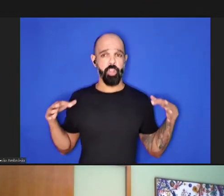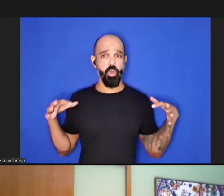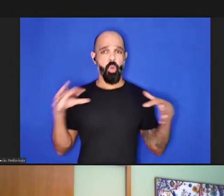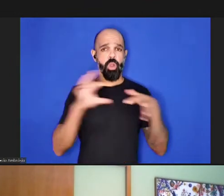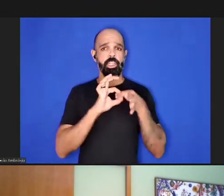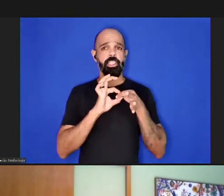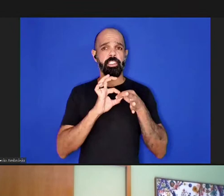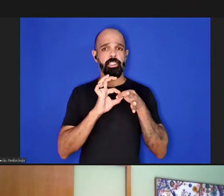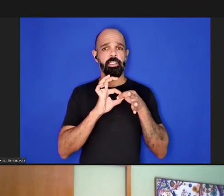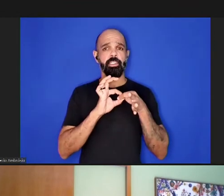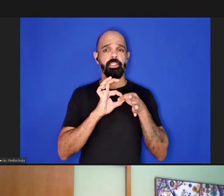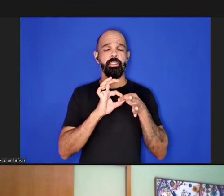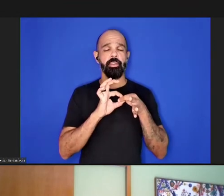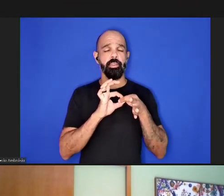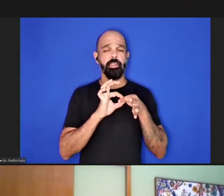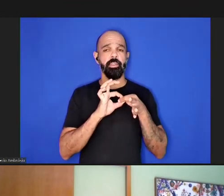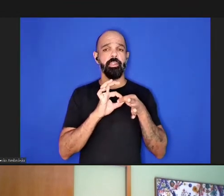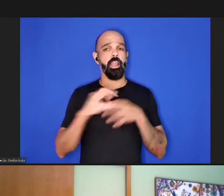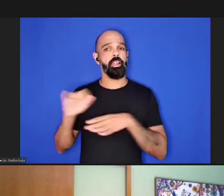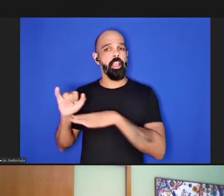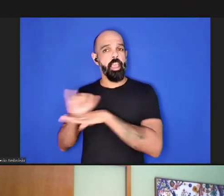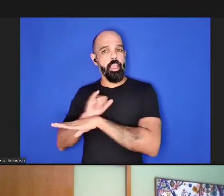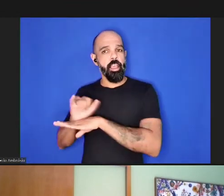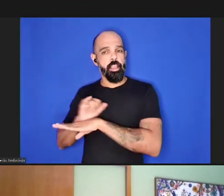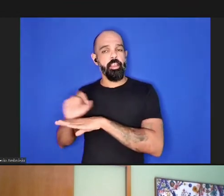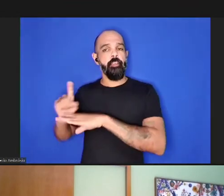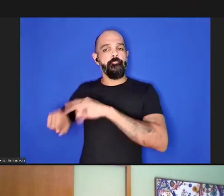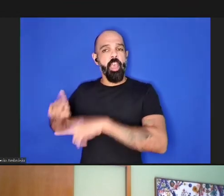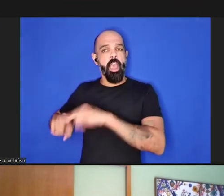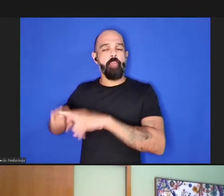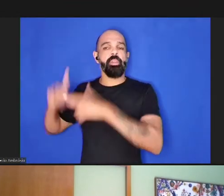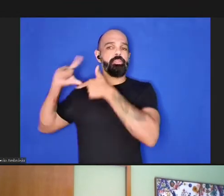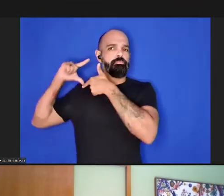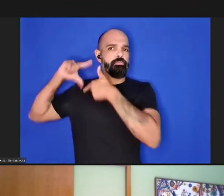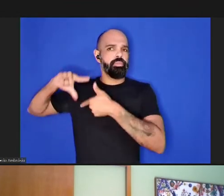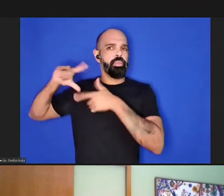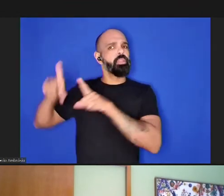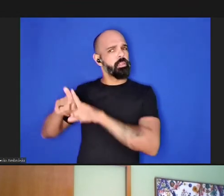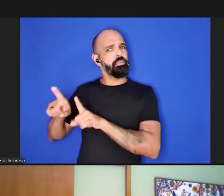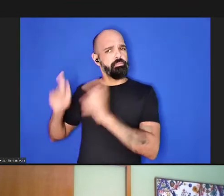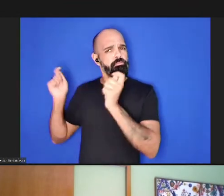Nós temos ferramentas convencionais também que podem ser usadas